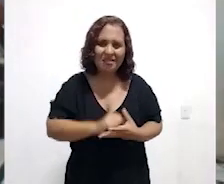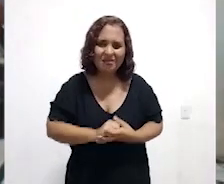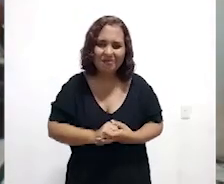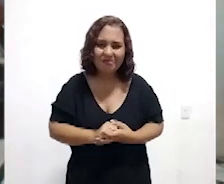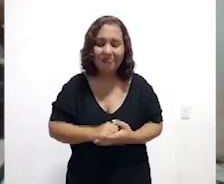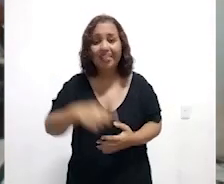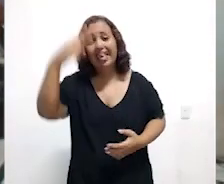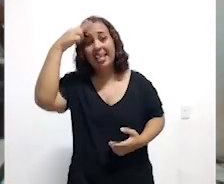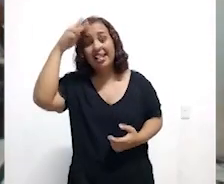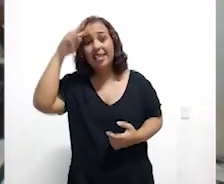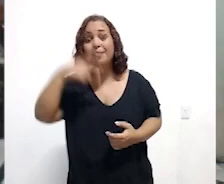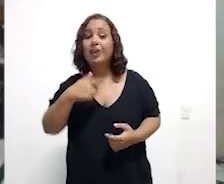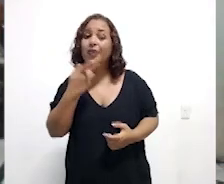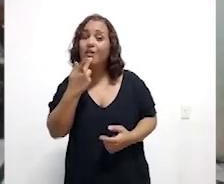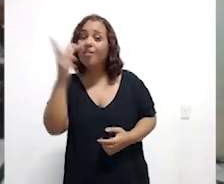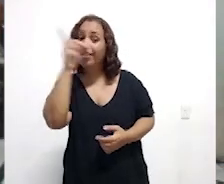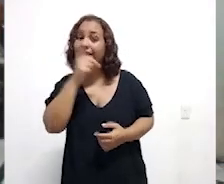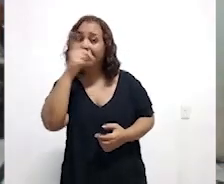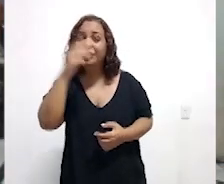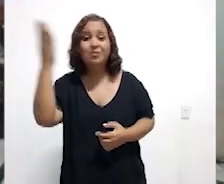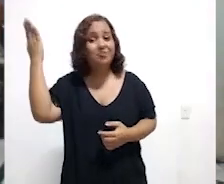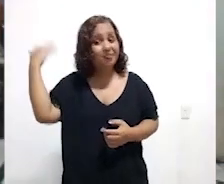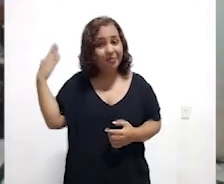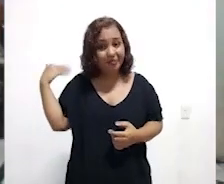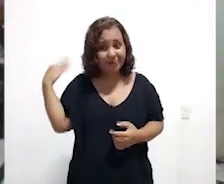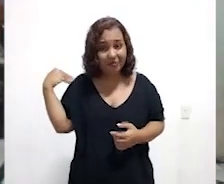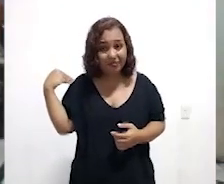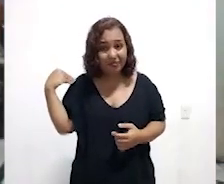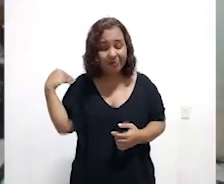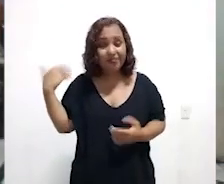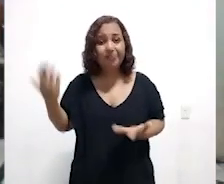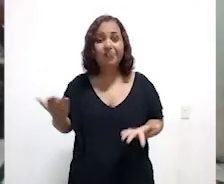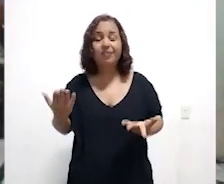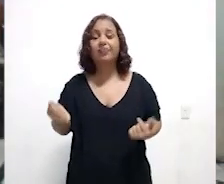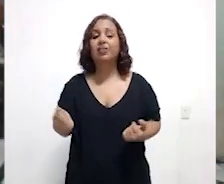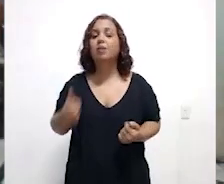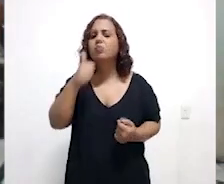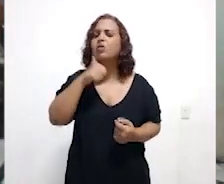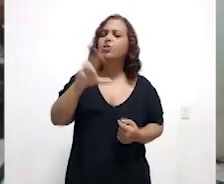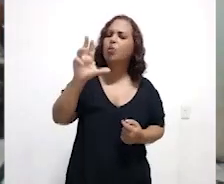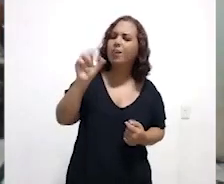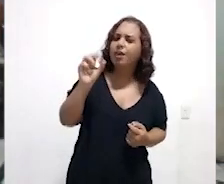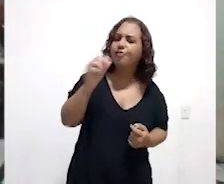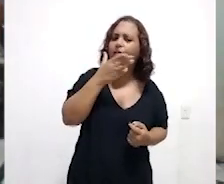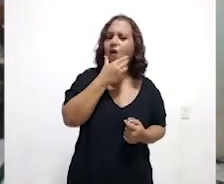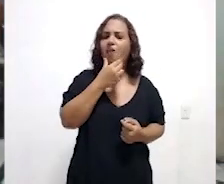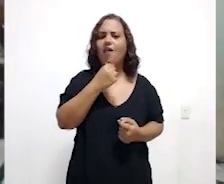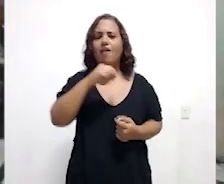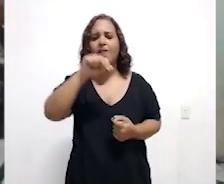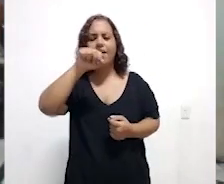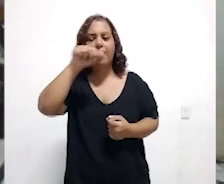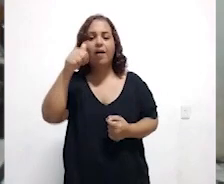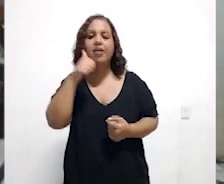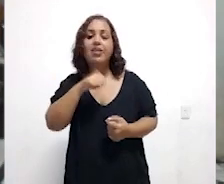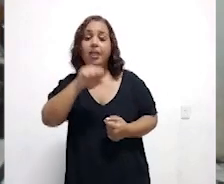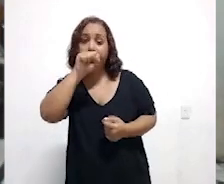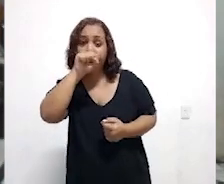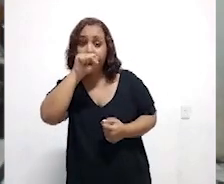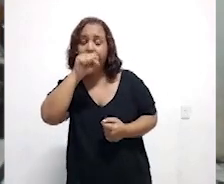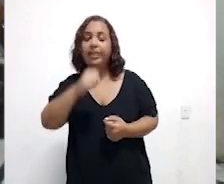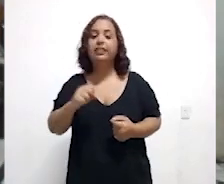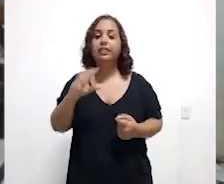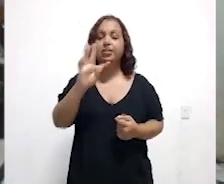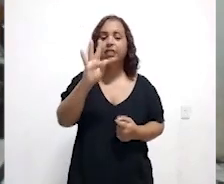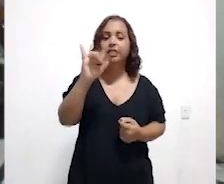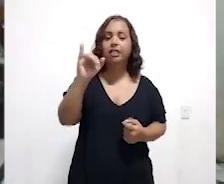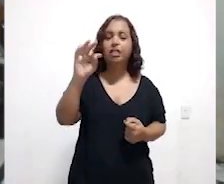domingo passado sobre a avó e mãe de Timóteo, Lóide e Eunice, que